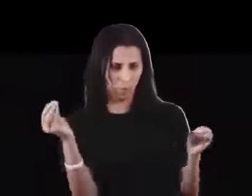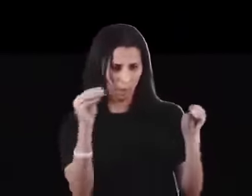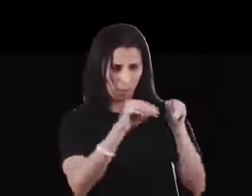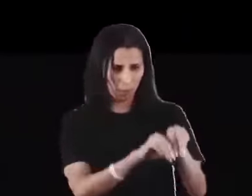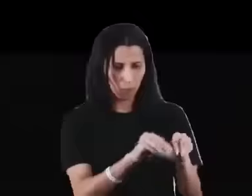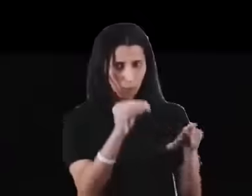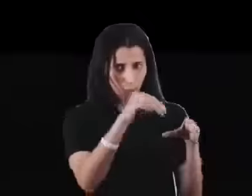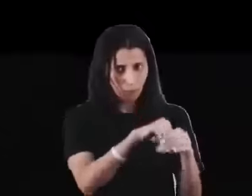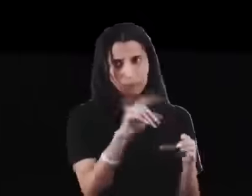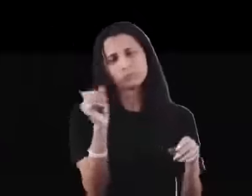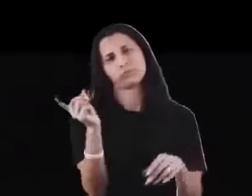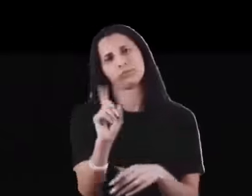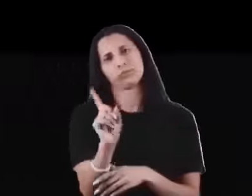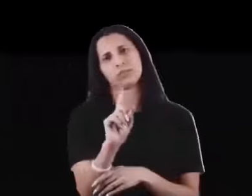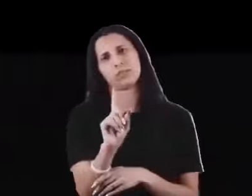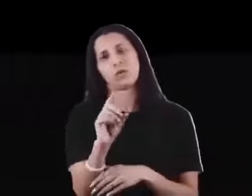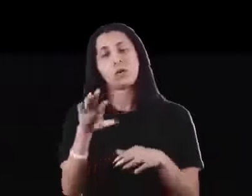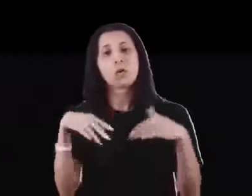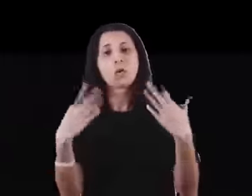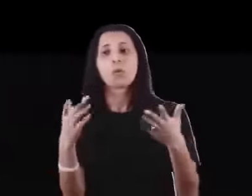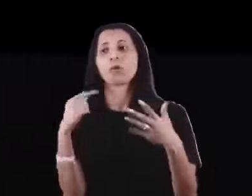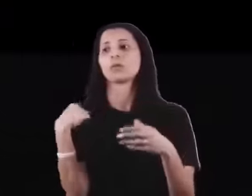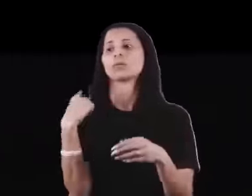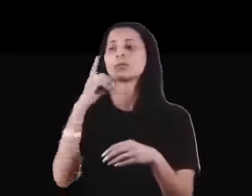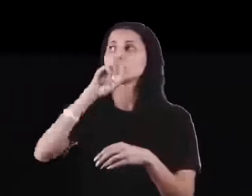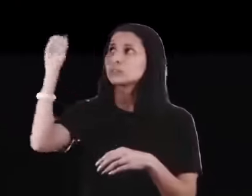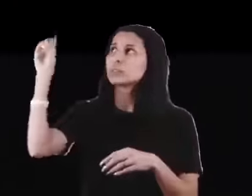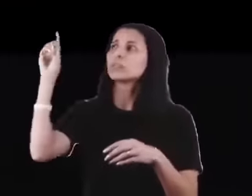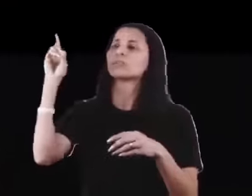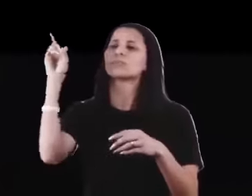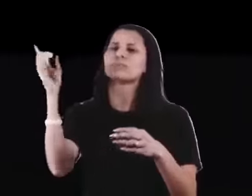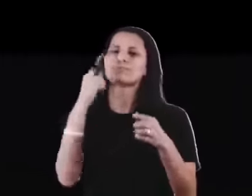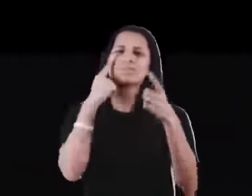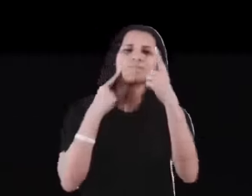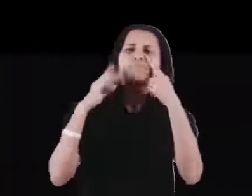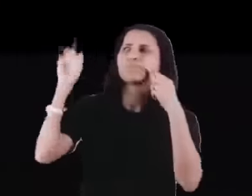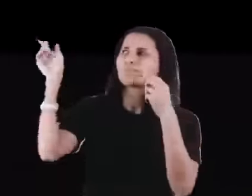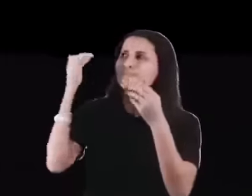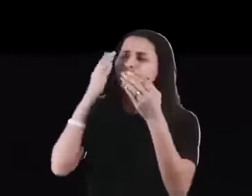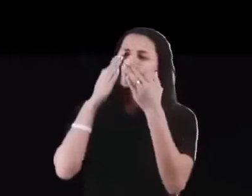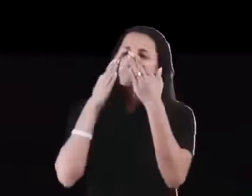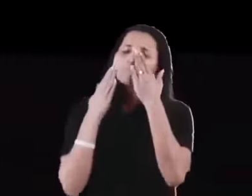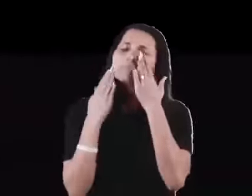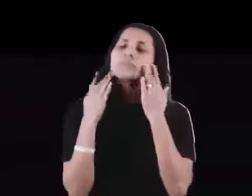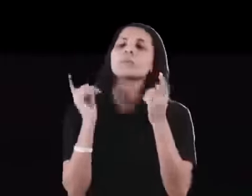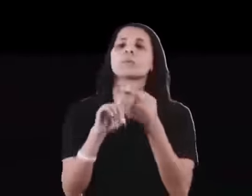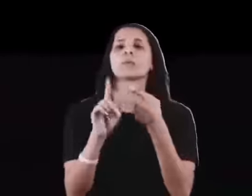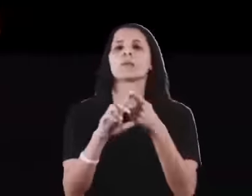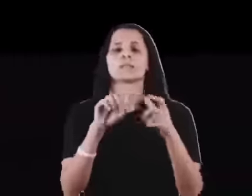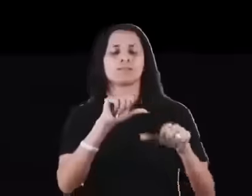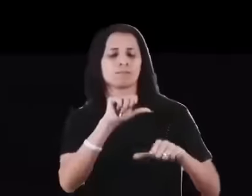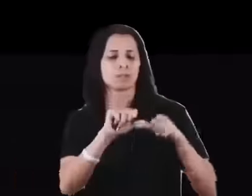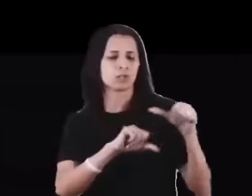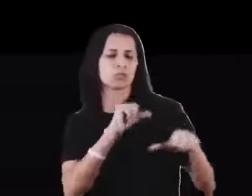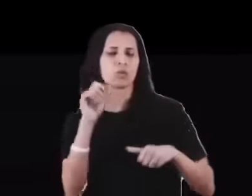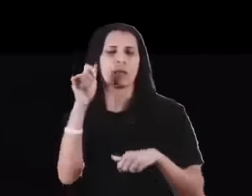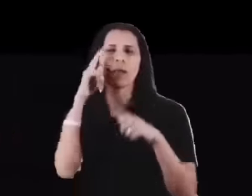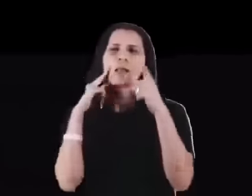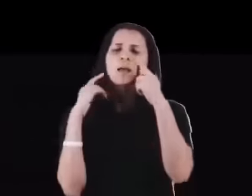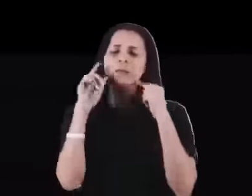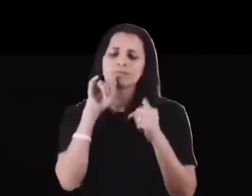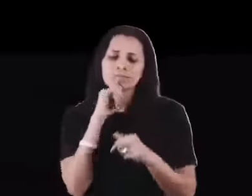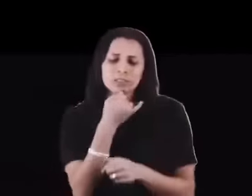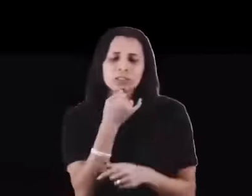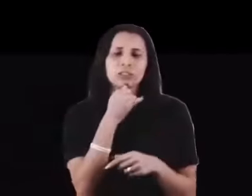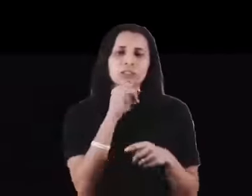uso nenhum Quando Deus recolhe as suas lágrimas no seu odre é para transformar a sua lágrima de tristeza em